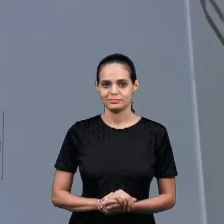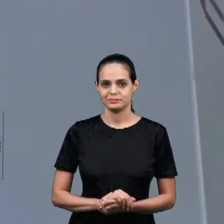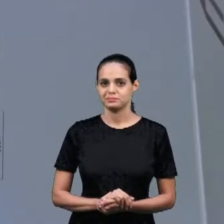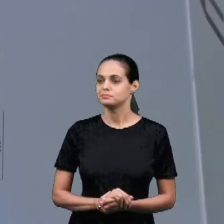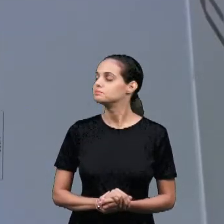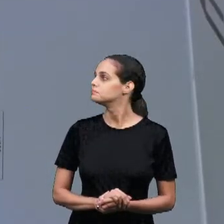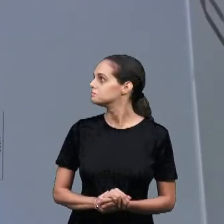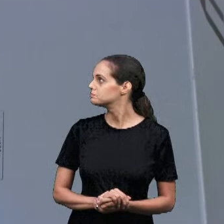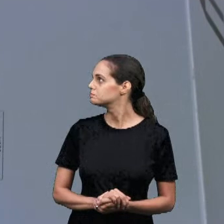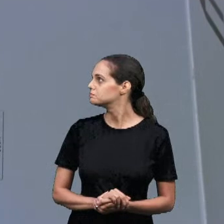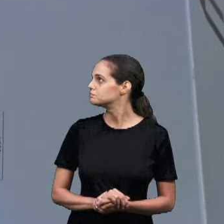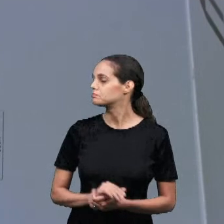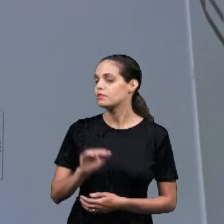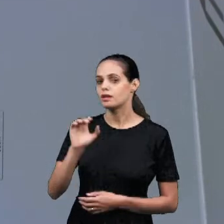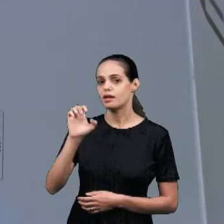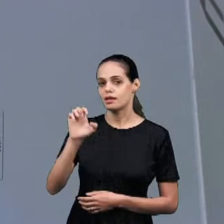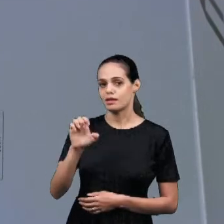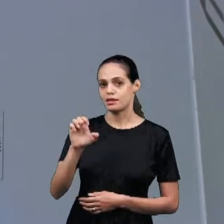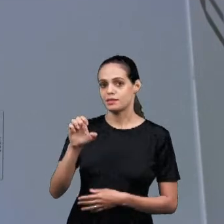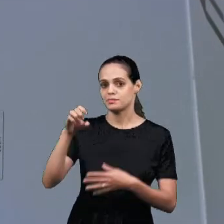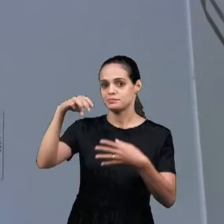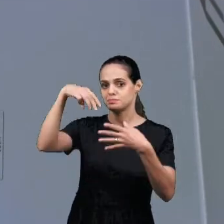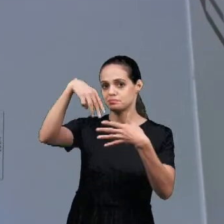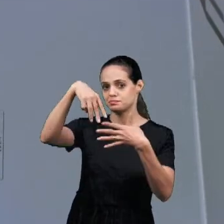É Mi maior.